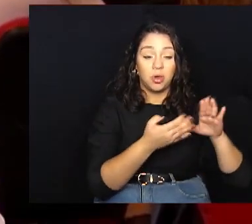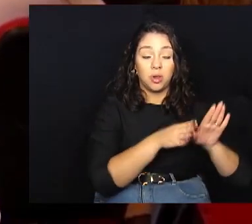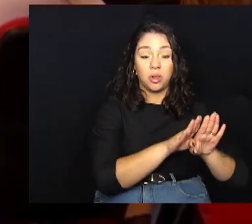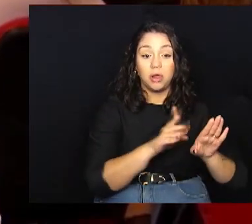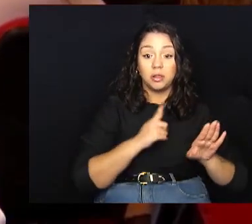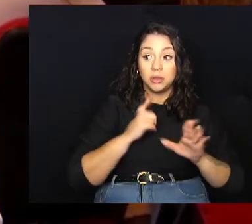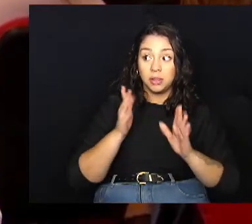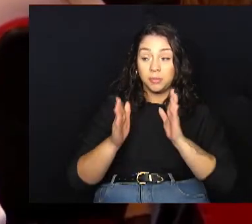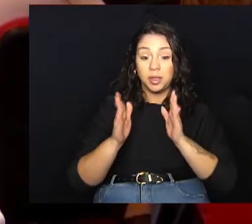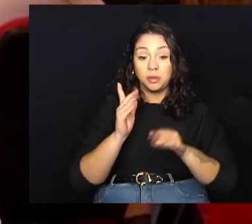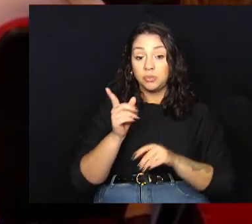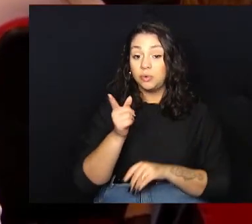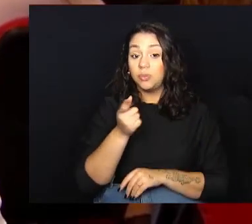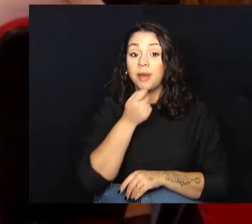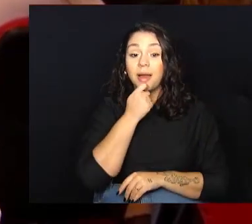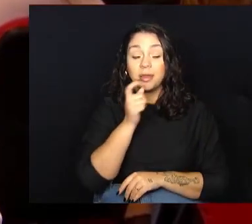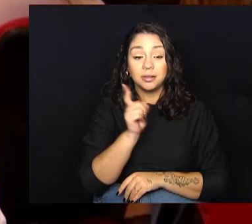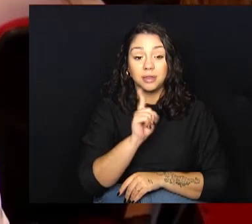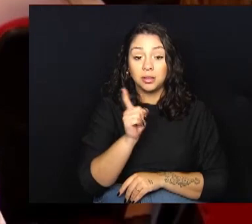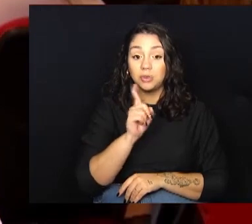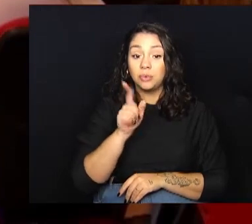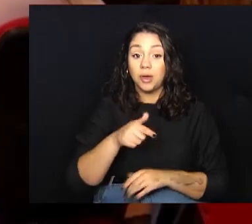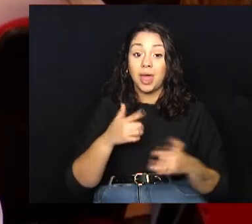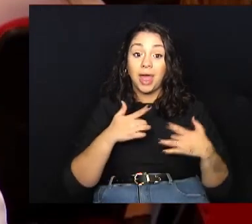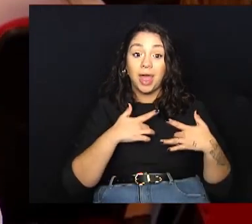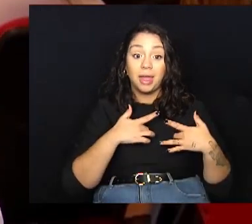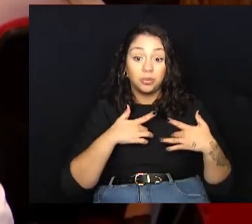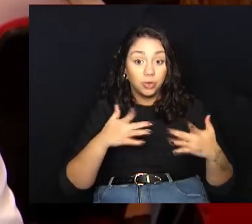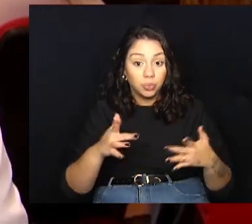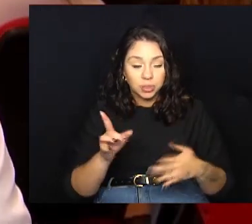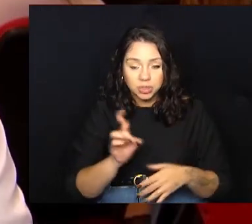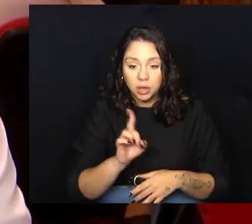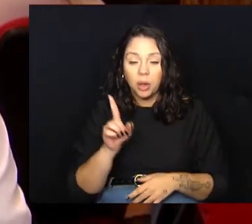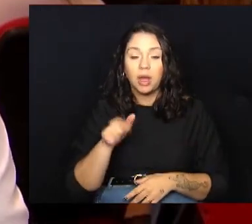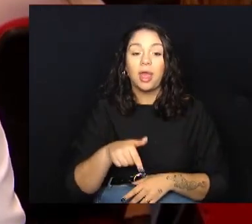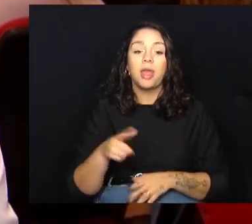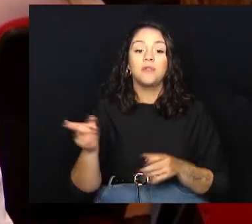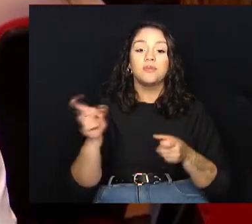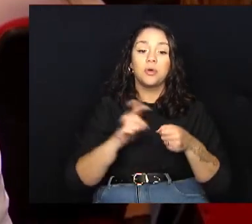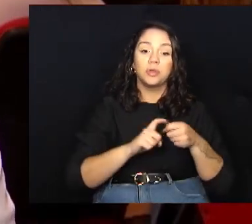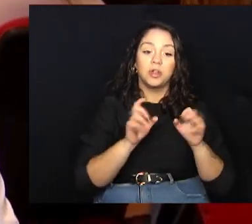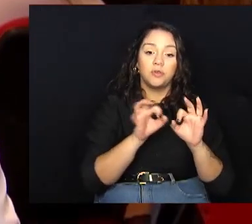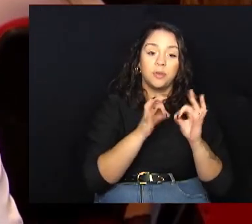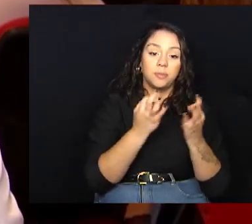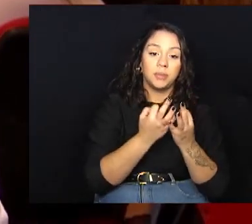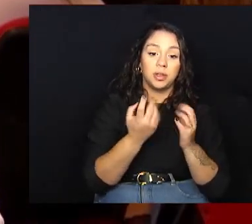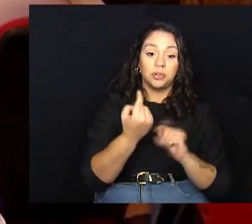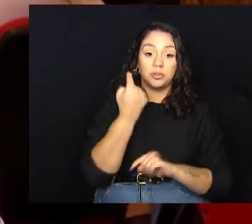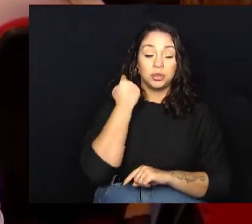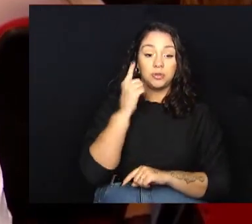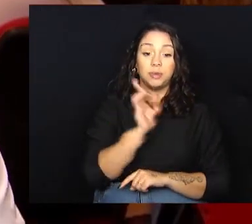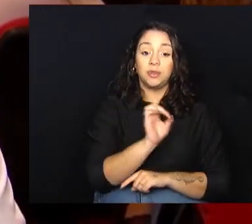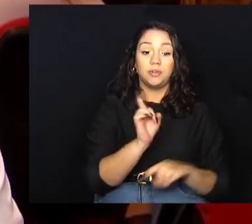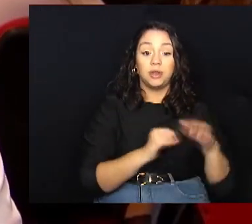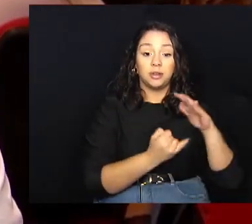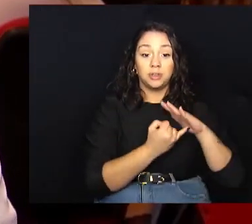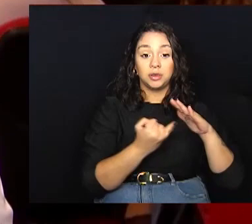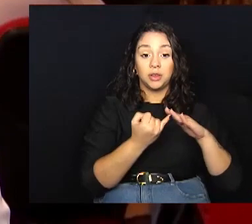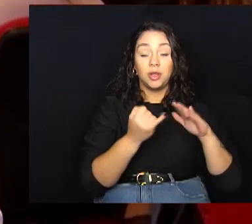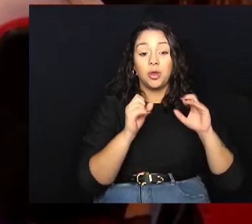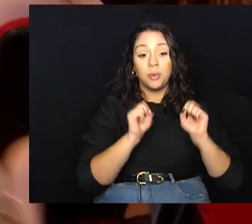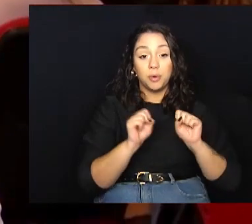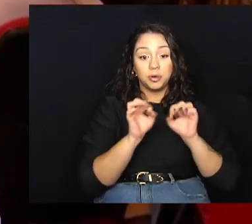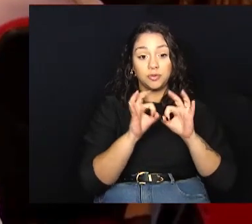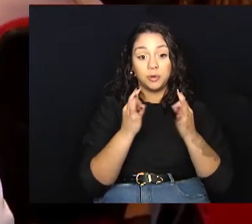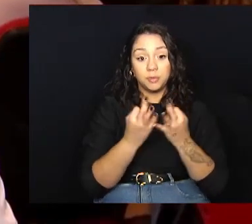tá para adoção ela tá num processo de voltar para sua família de origem mas vão ficar no abrigo poder ir para uma família onde